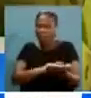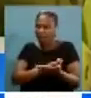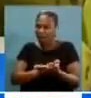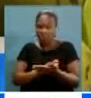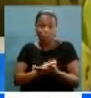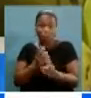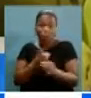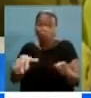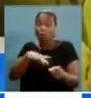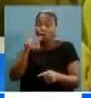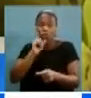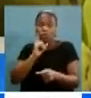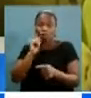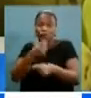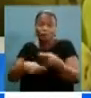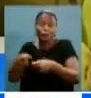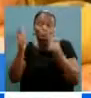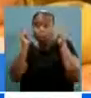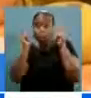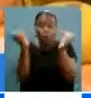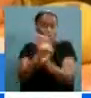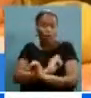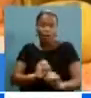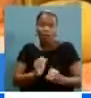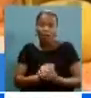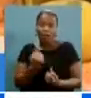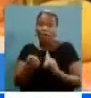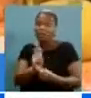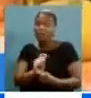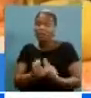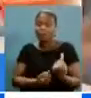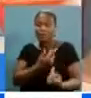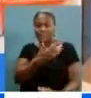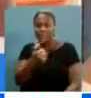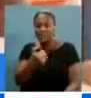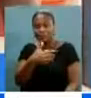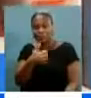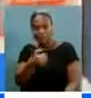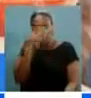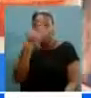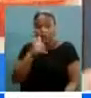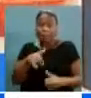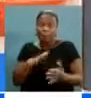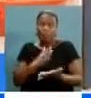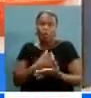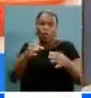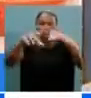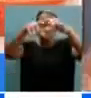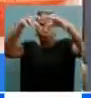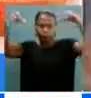para vendedeiras. Às vezes estava um mês, às vezes em 15 dias, mas sou